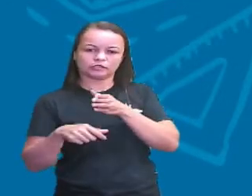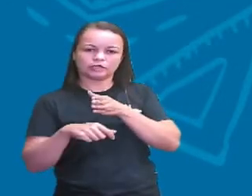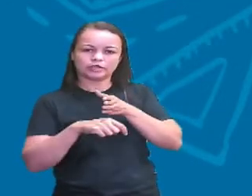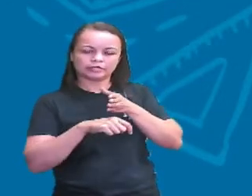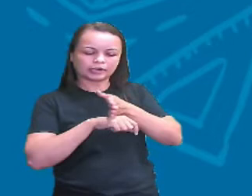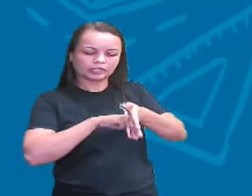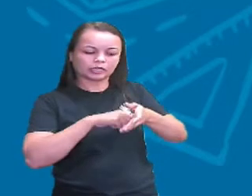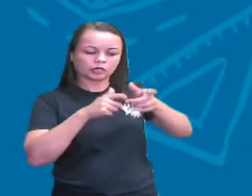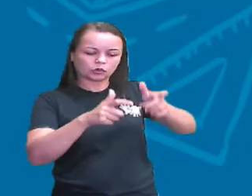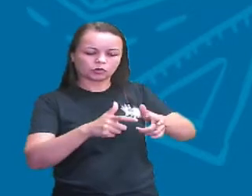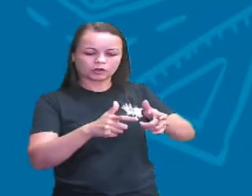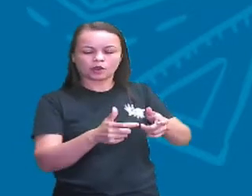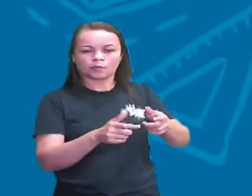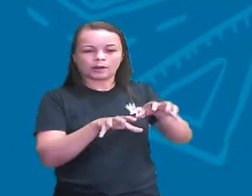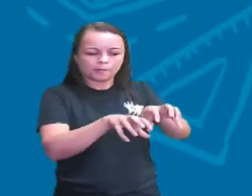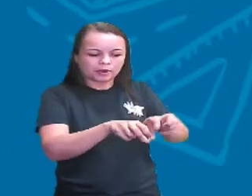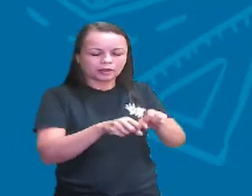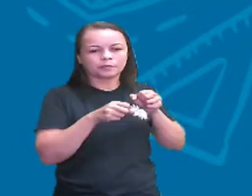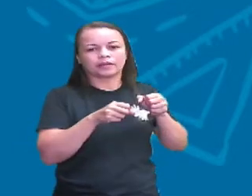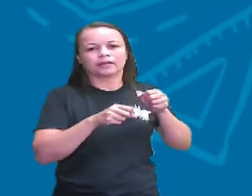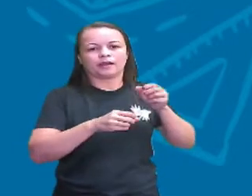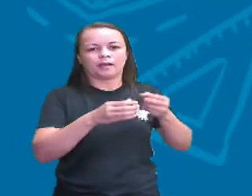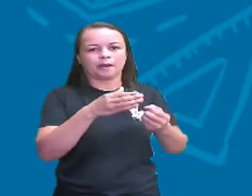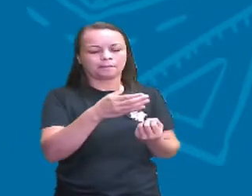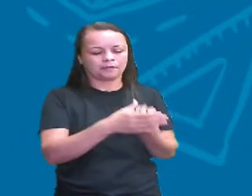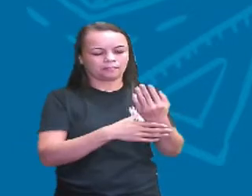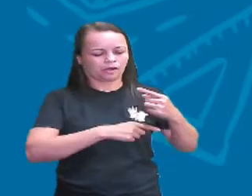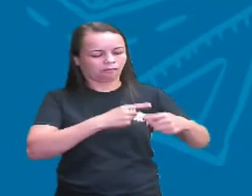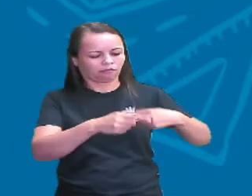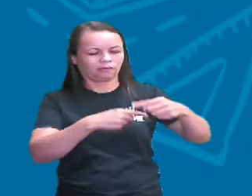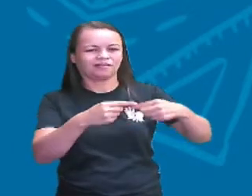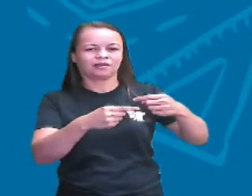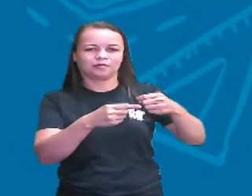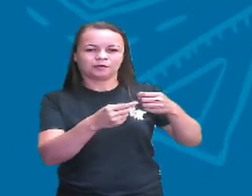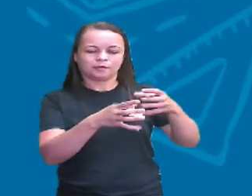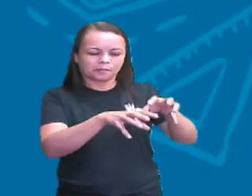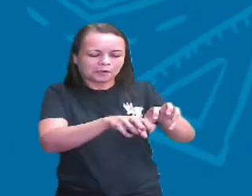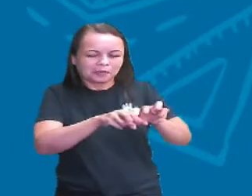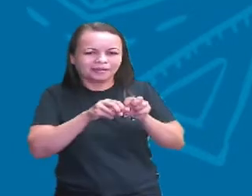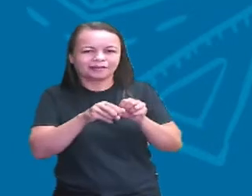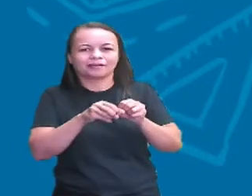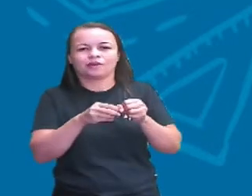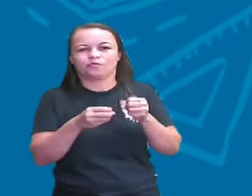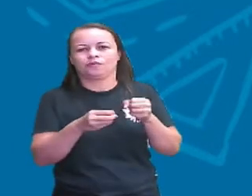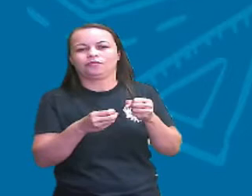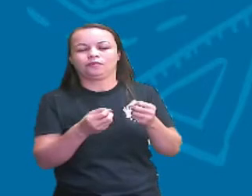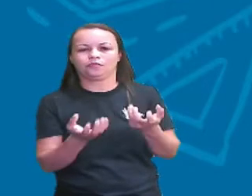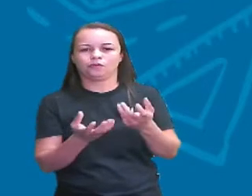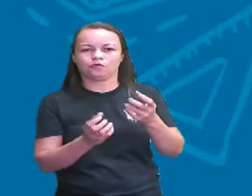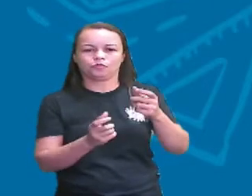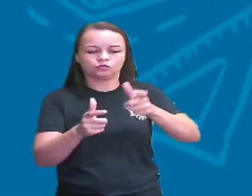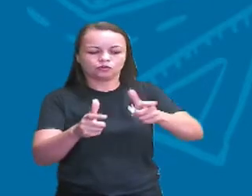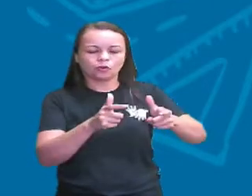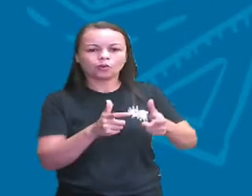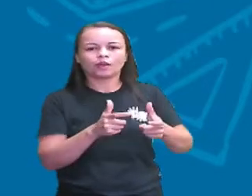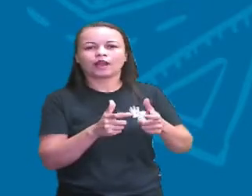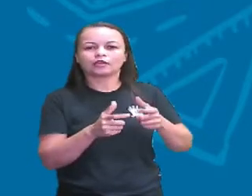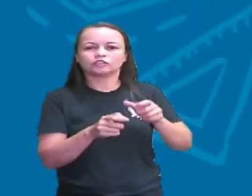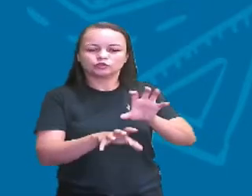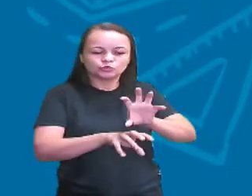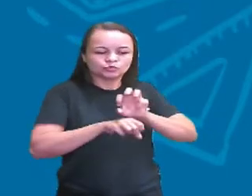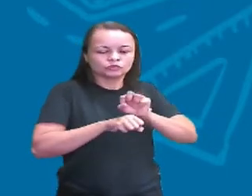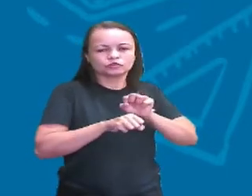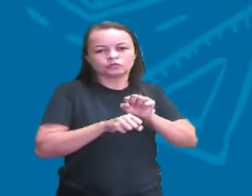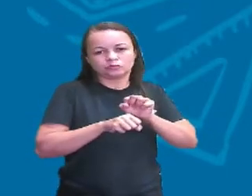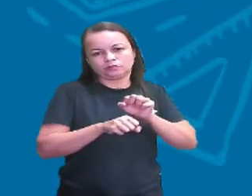né? Vender produtos, pegar matéria-prima, pegar o mercado consumidor, né? Mas acontece que